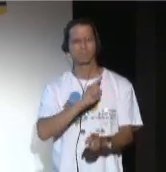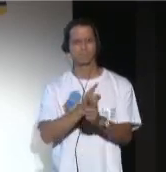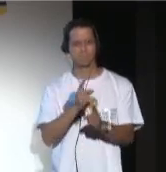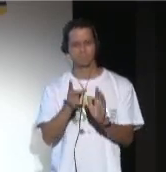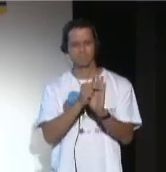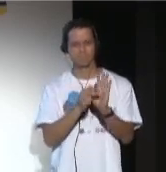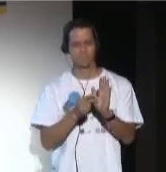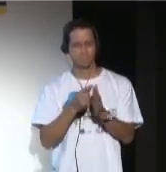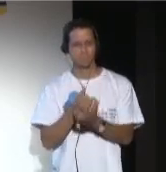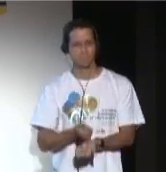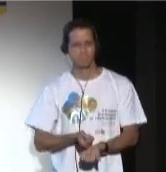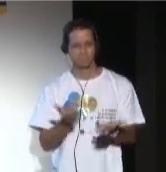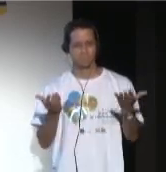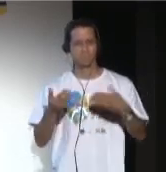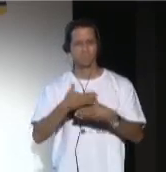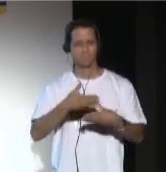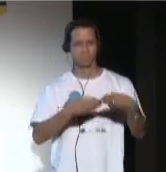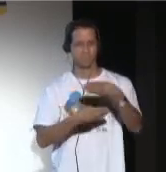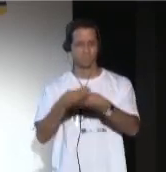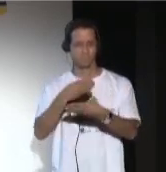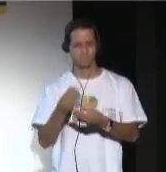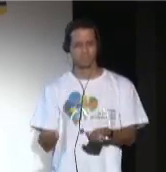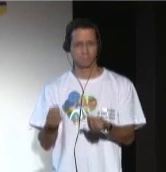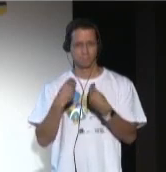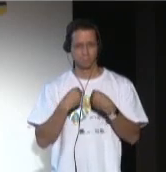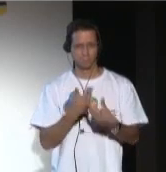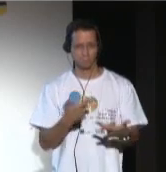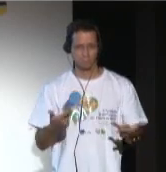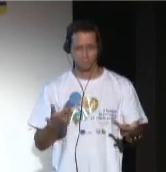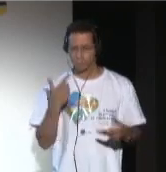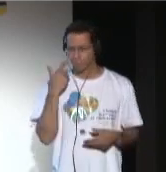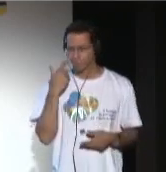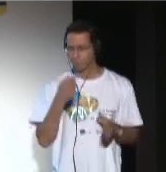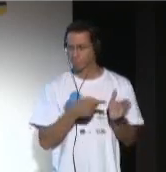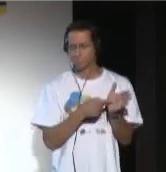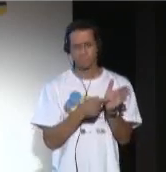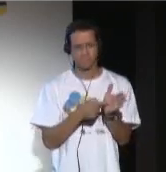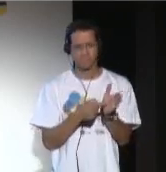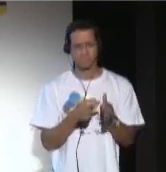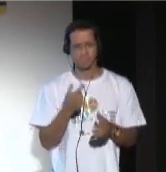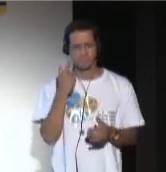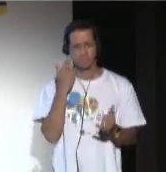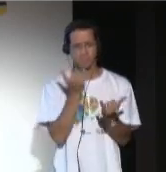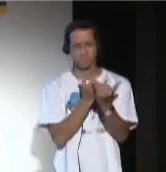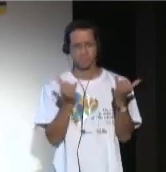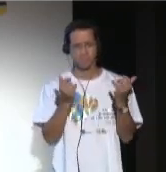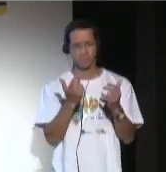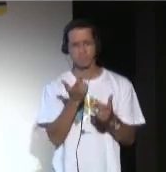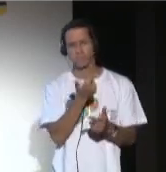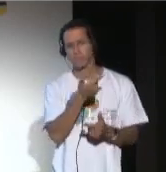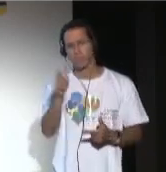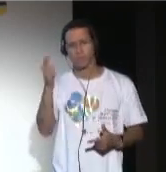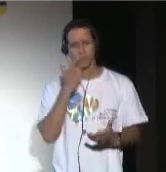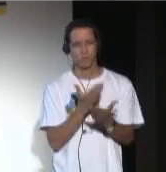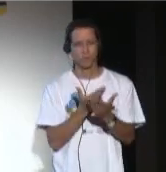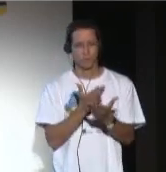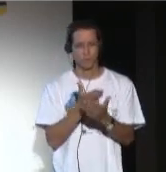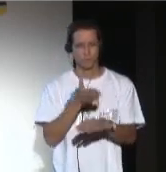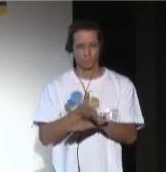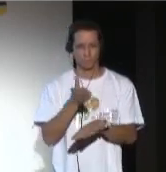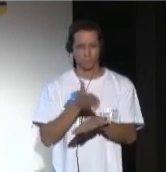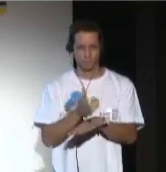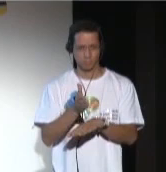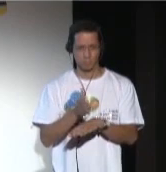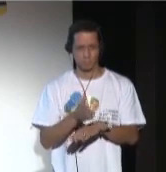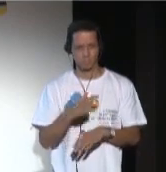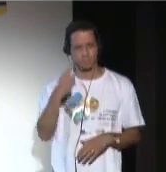Ele compartilhou então os slides comigo e o que a gente vê aqui é bem parecido com outros estudos intervencionistas. A ideia